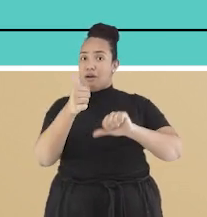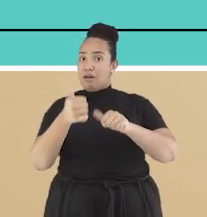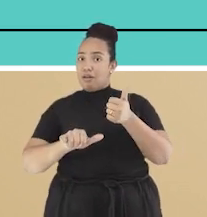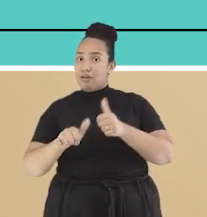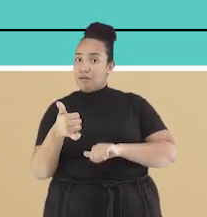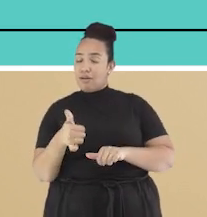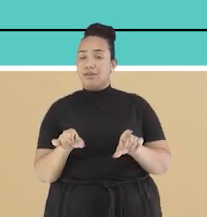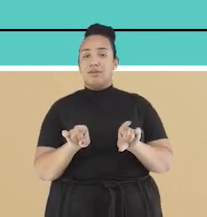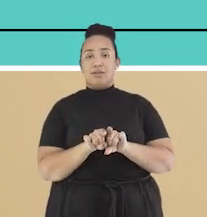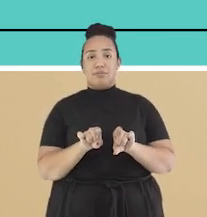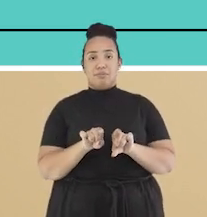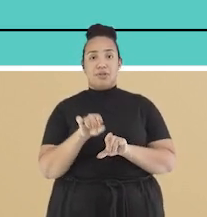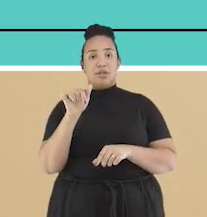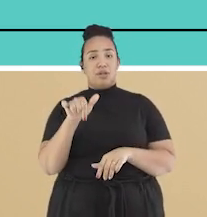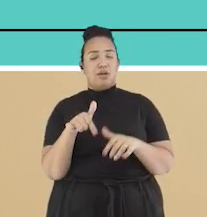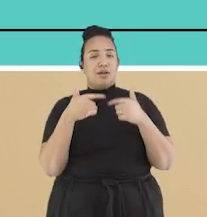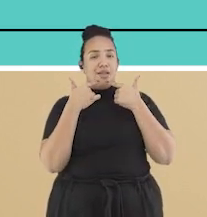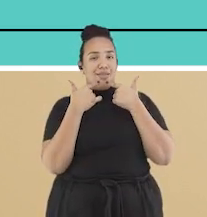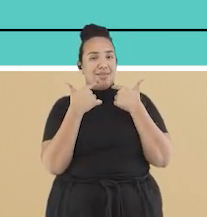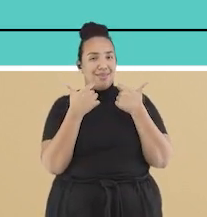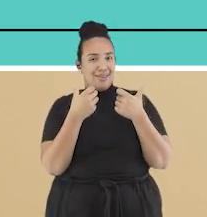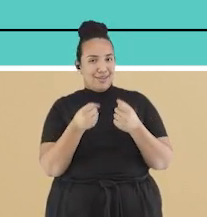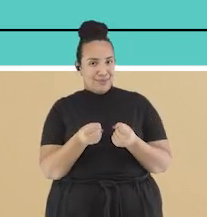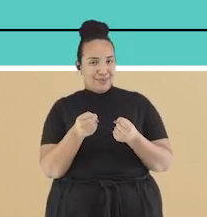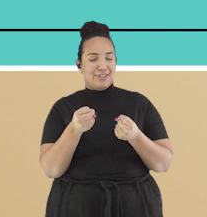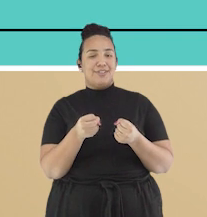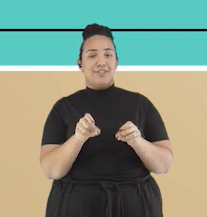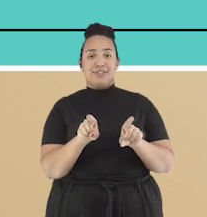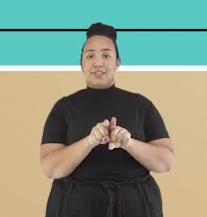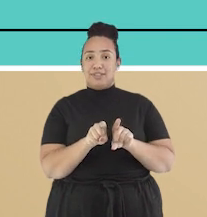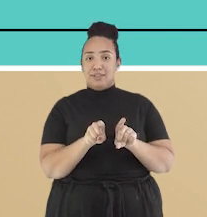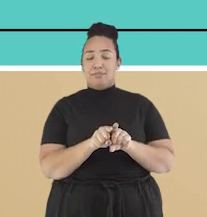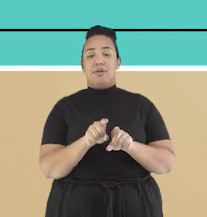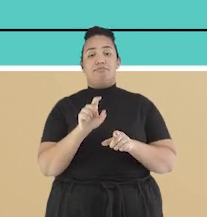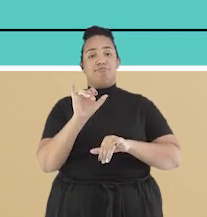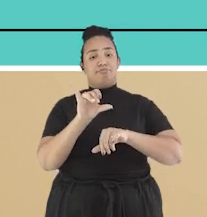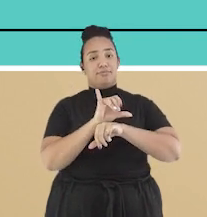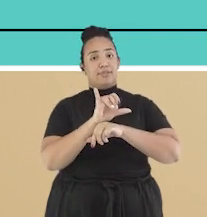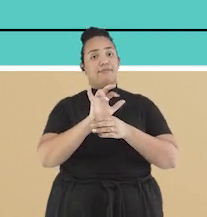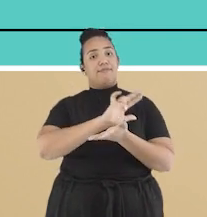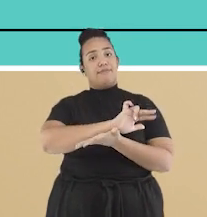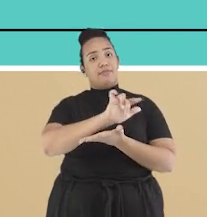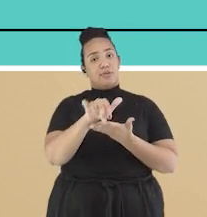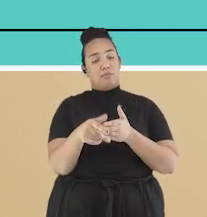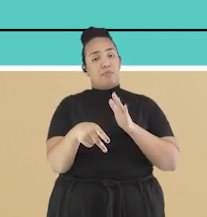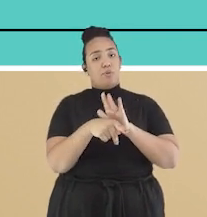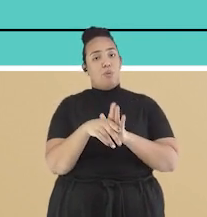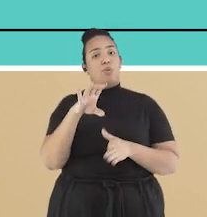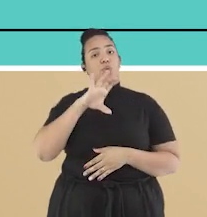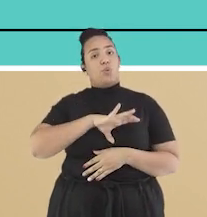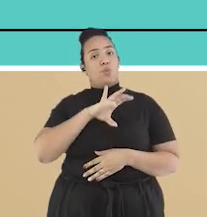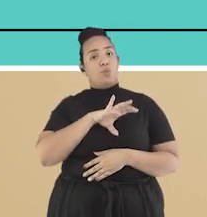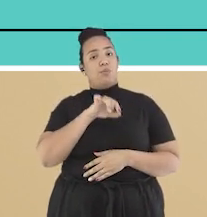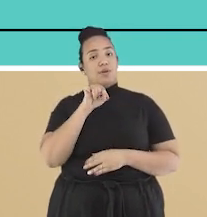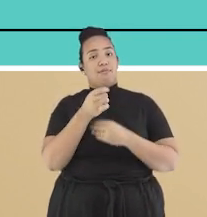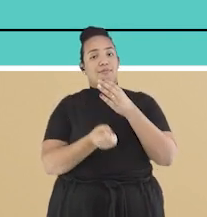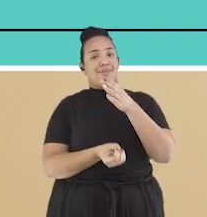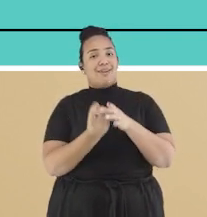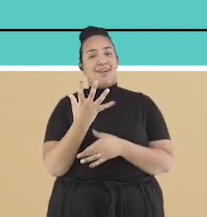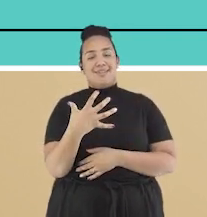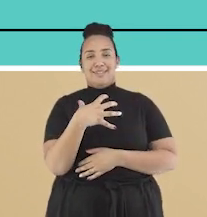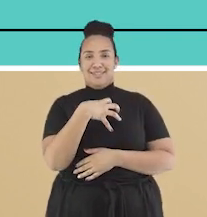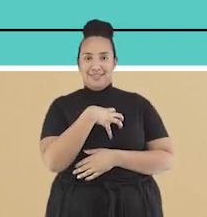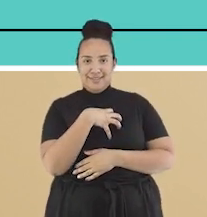empregando os recursos linguísticos, paralinguísticos e sinestésicos necessários aos efeitos de